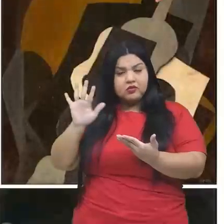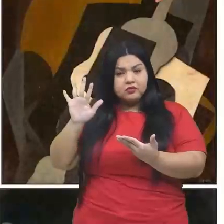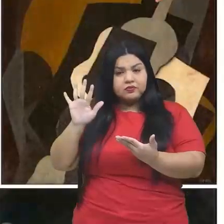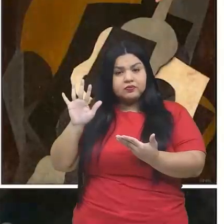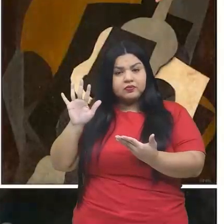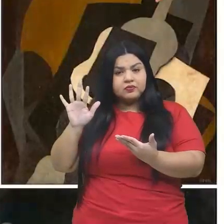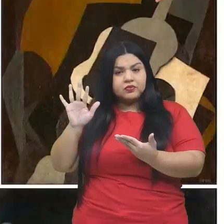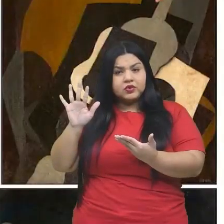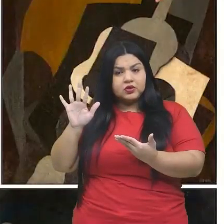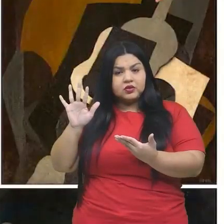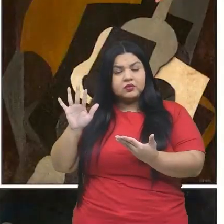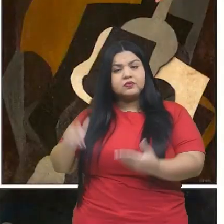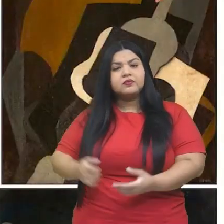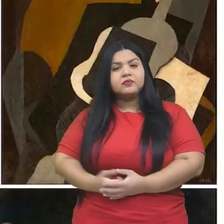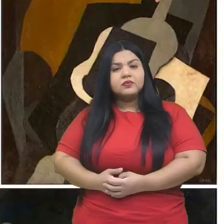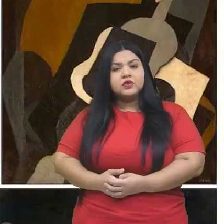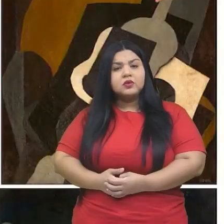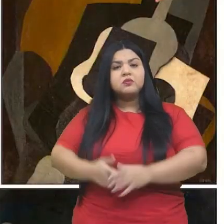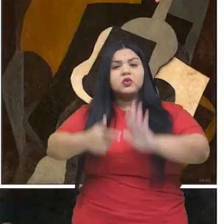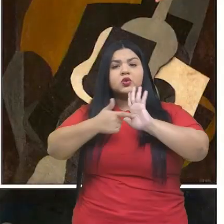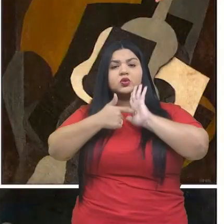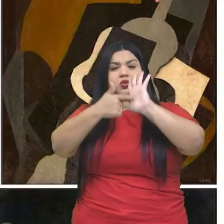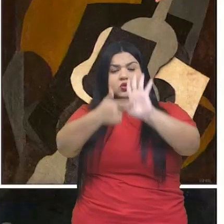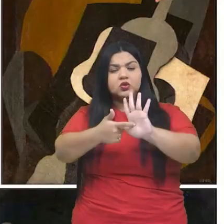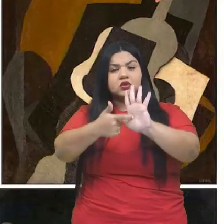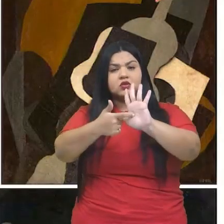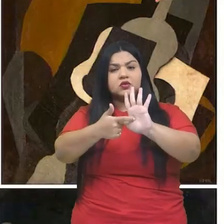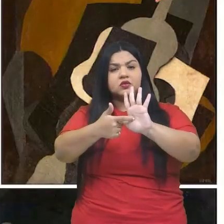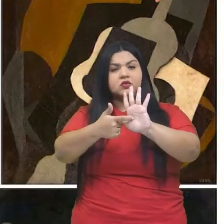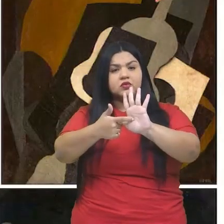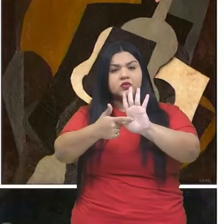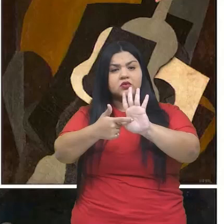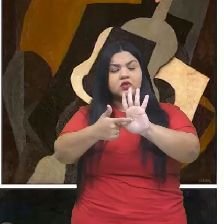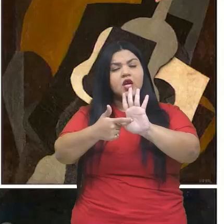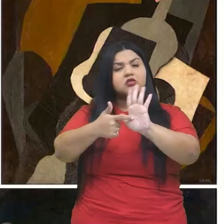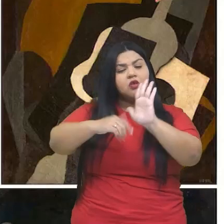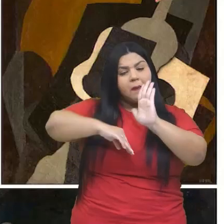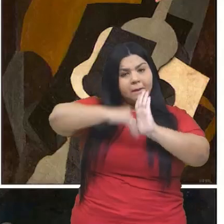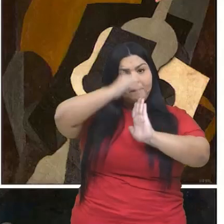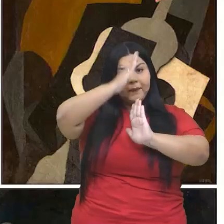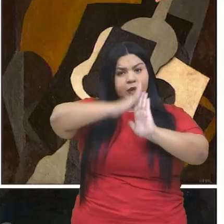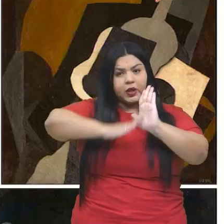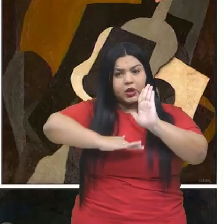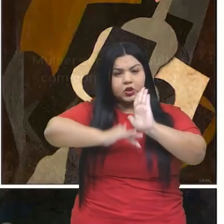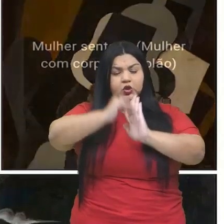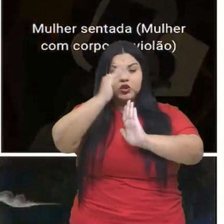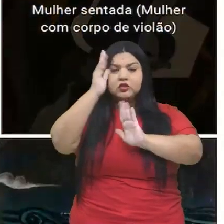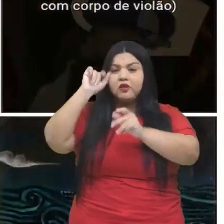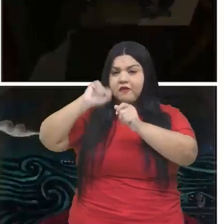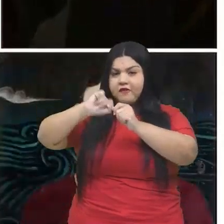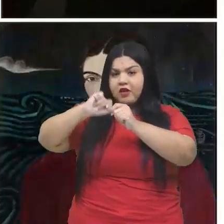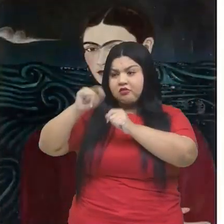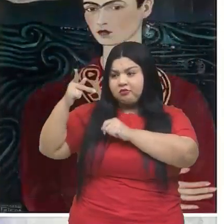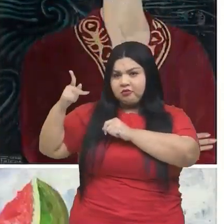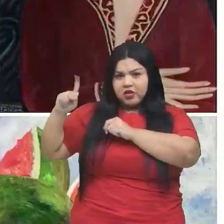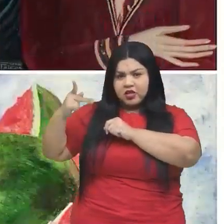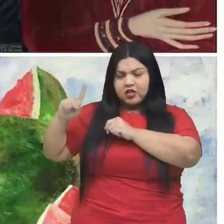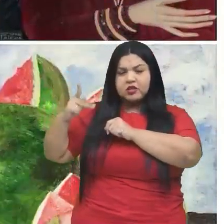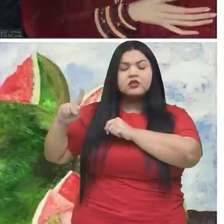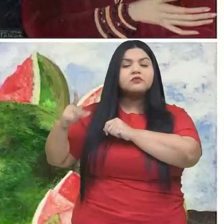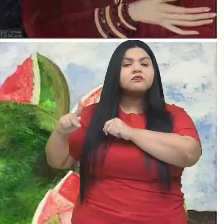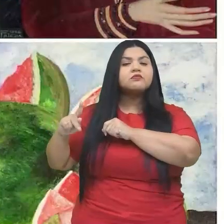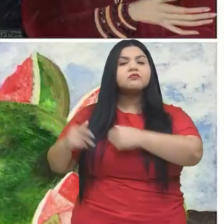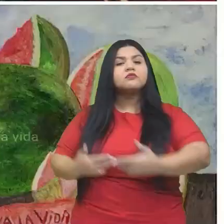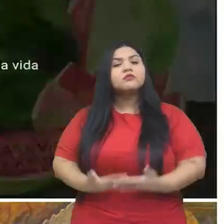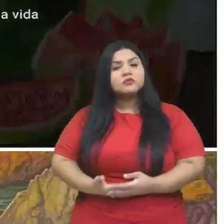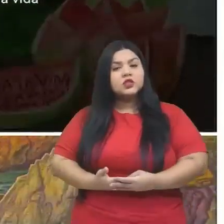esse item, né, que retrata aqui, traz um pouco das pinturas realizadas por ela, por esta artista. E